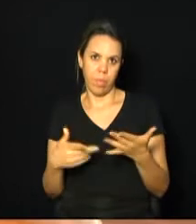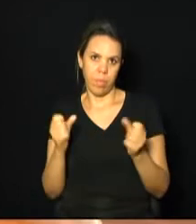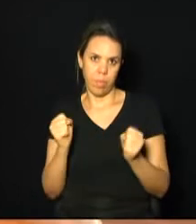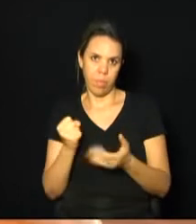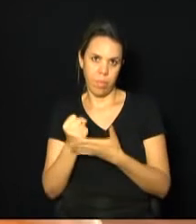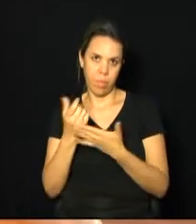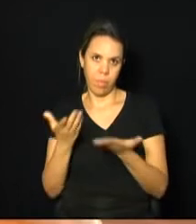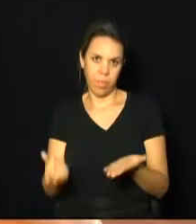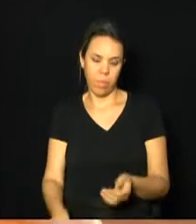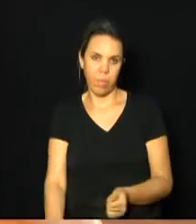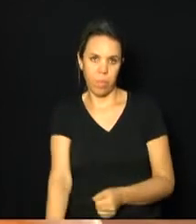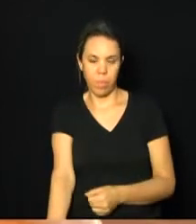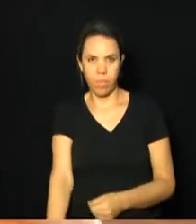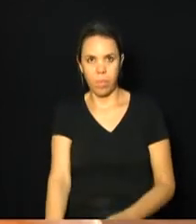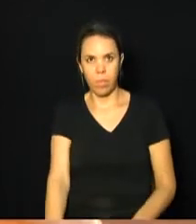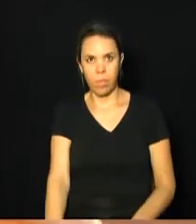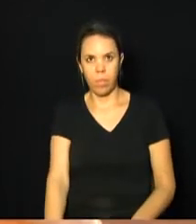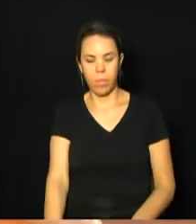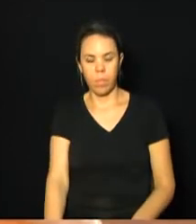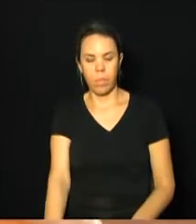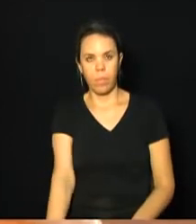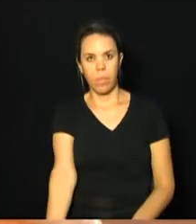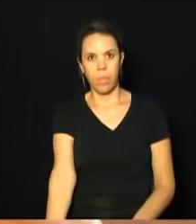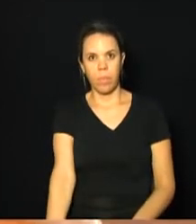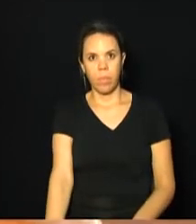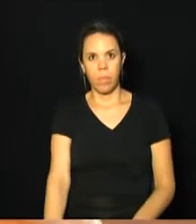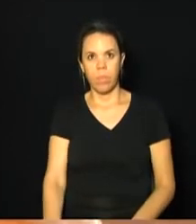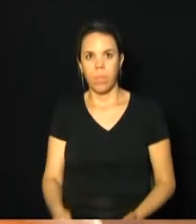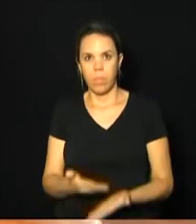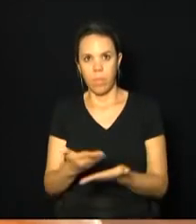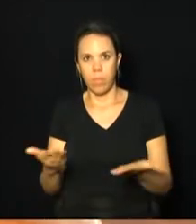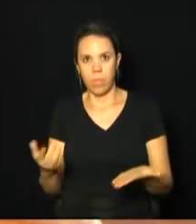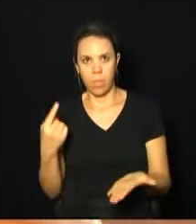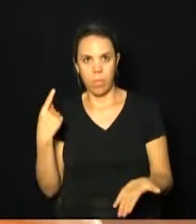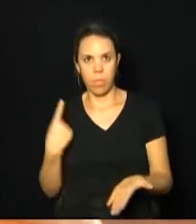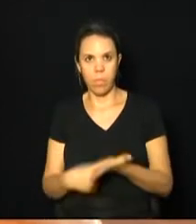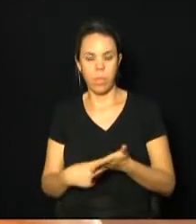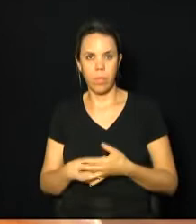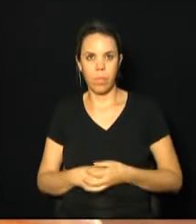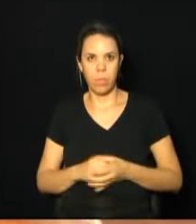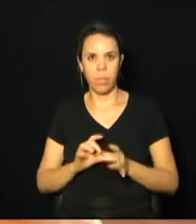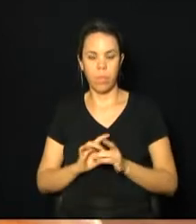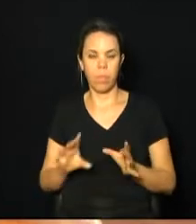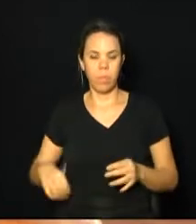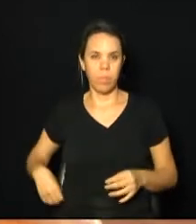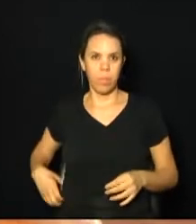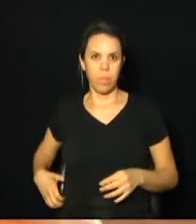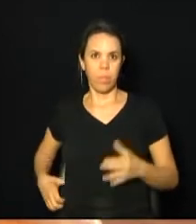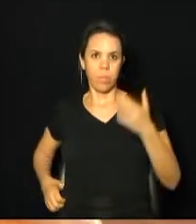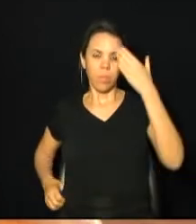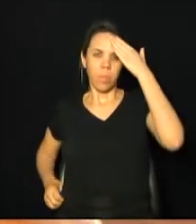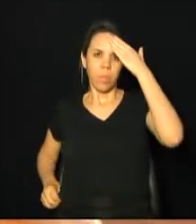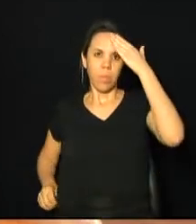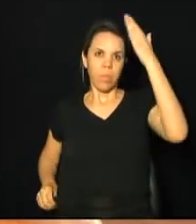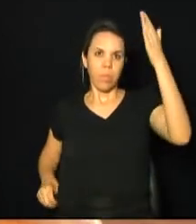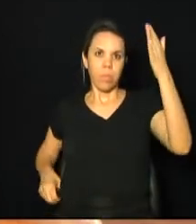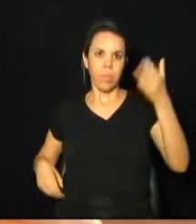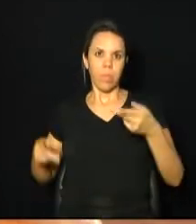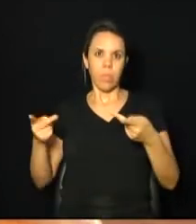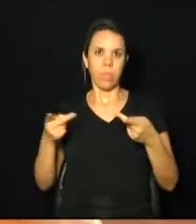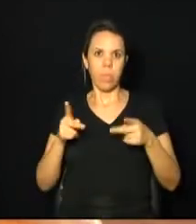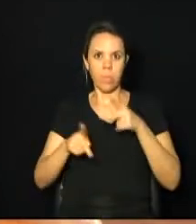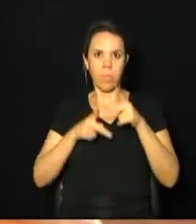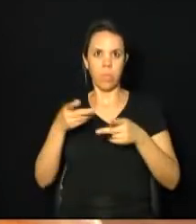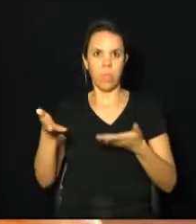puder ajudar e colaborar com vocês, a gente está aqui para isso. Eu agradeço e faço convite para